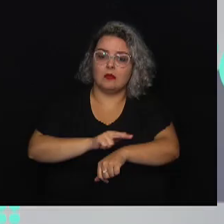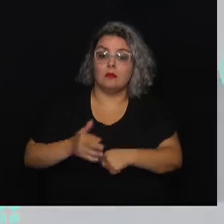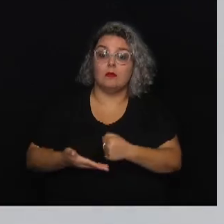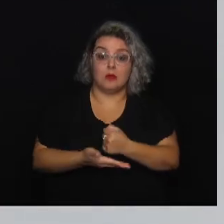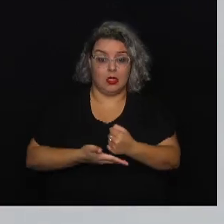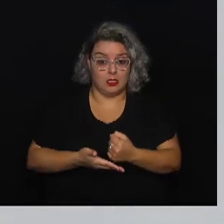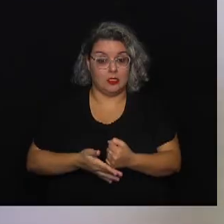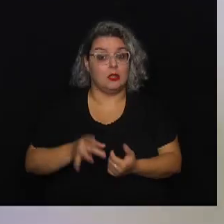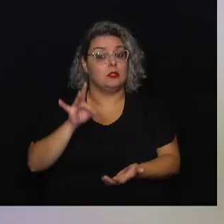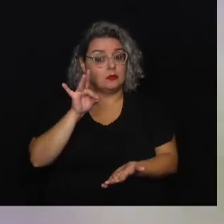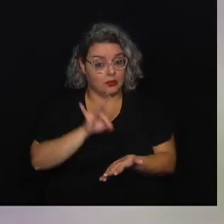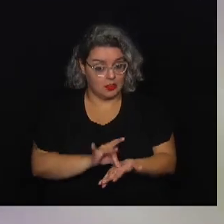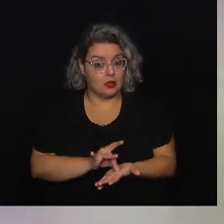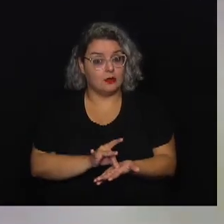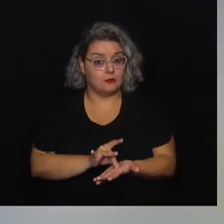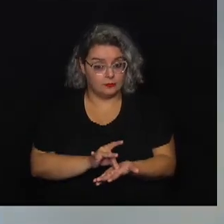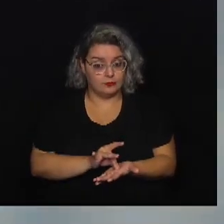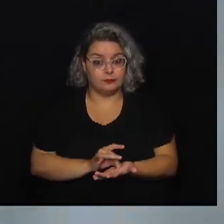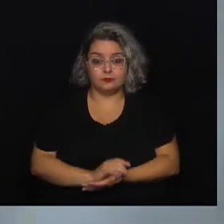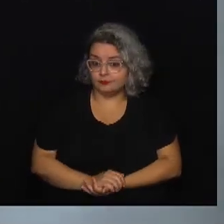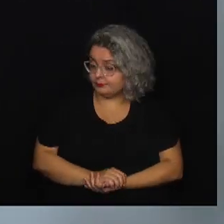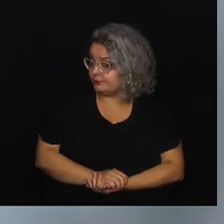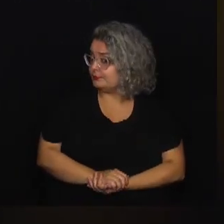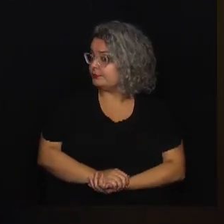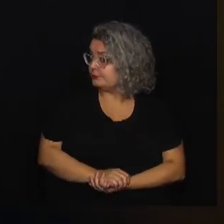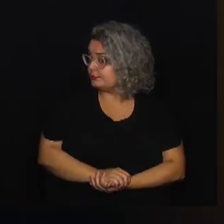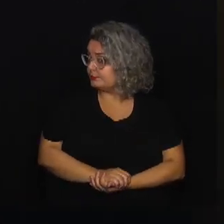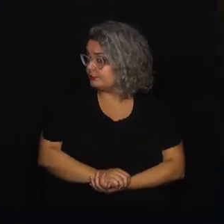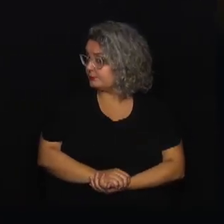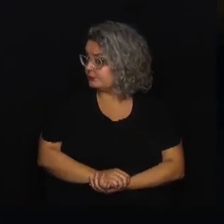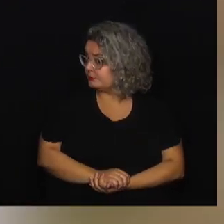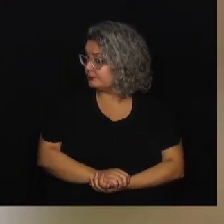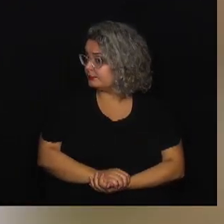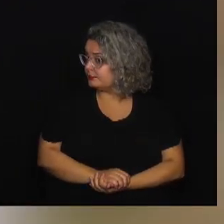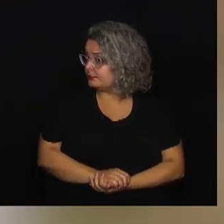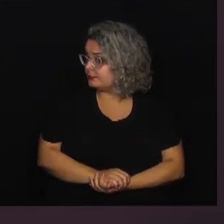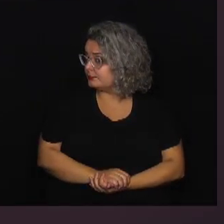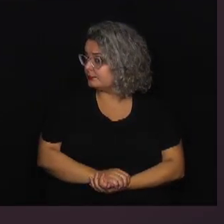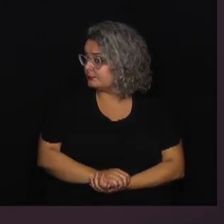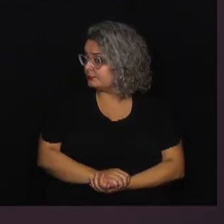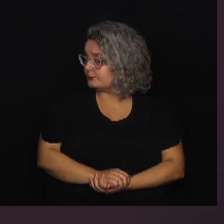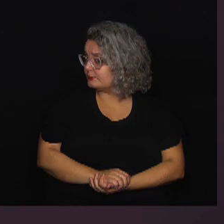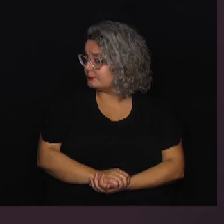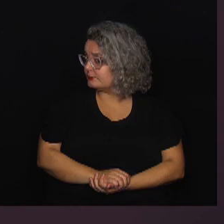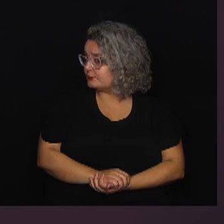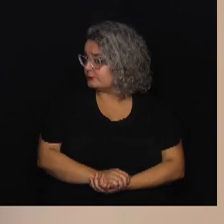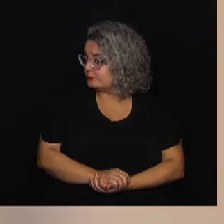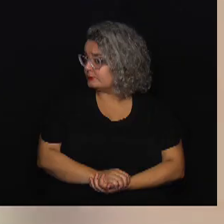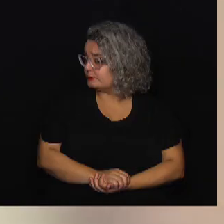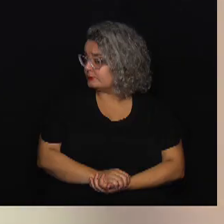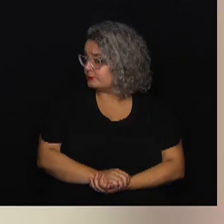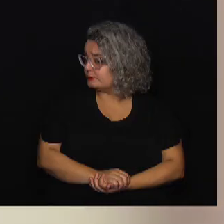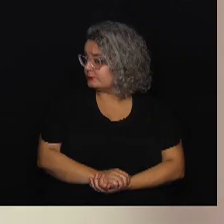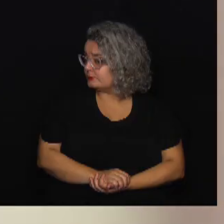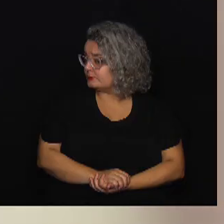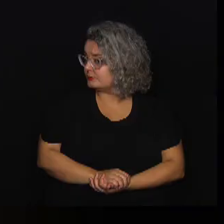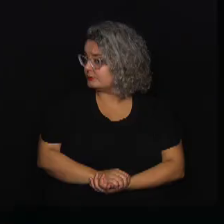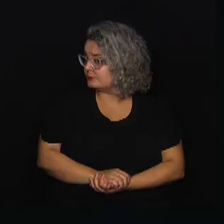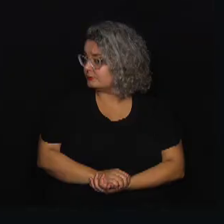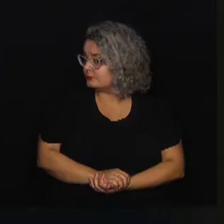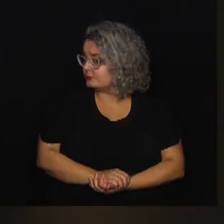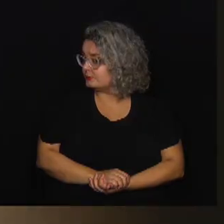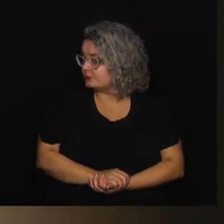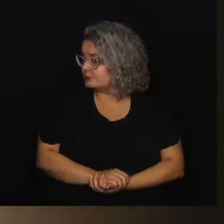fatos reais. Mamie, you have the public's attention right now. We have an opportunity.